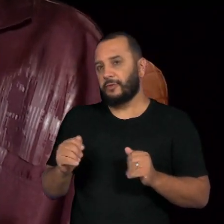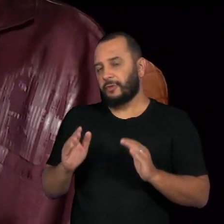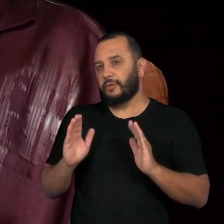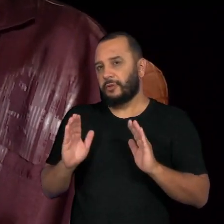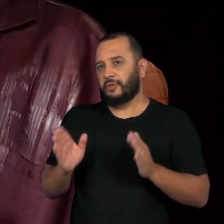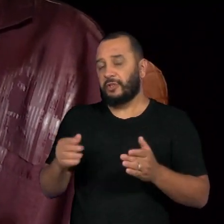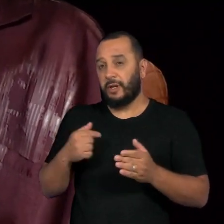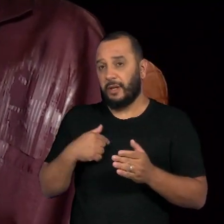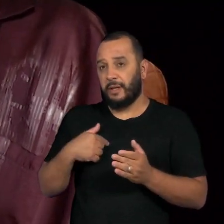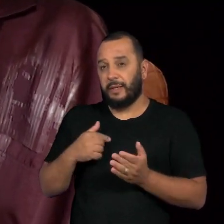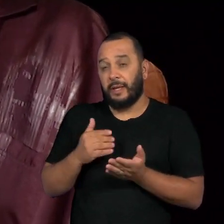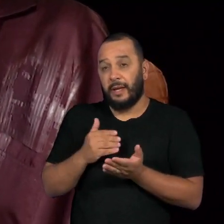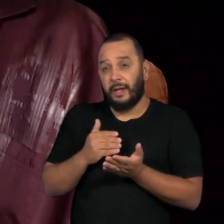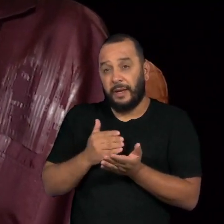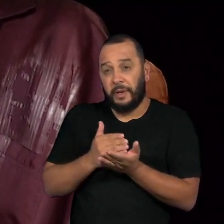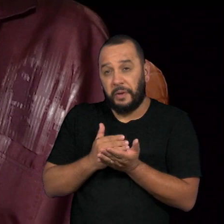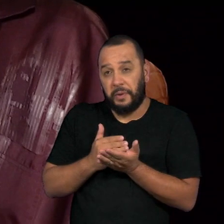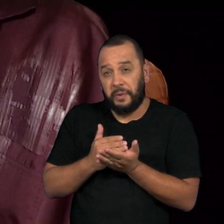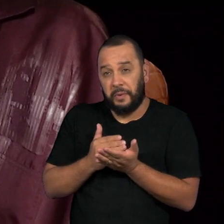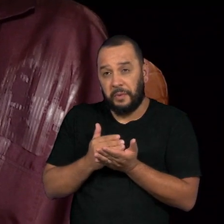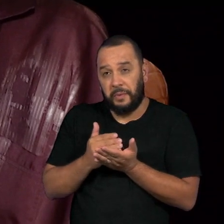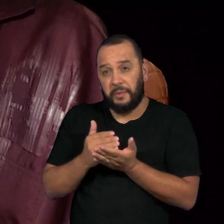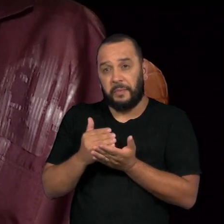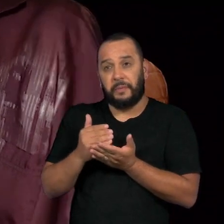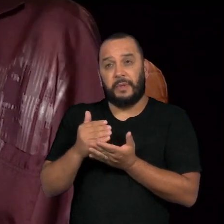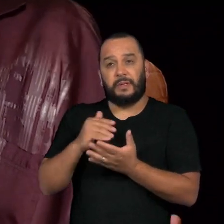redemocratização. Mas